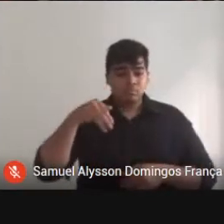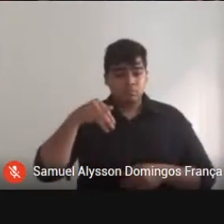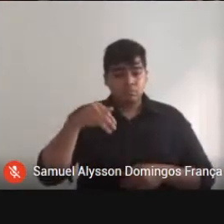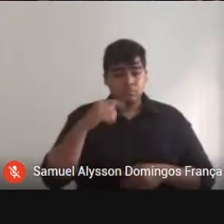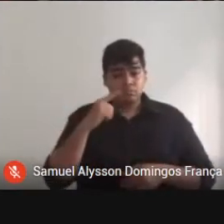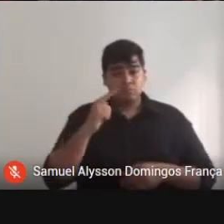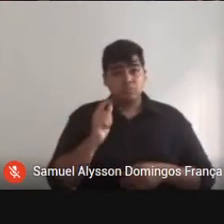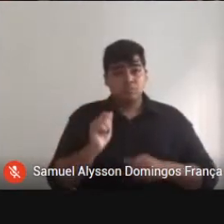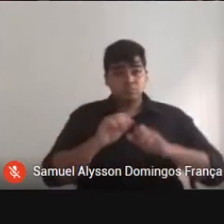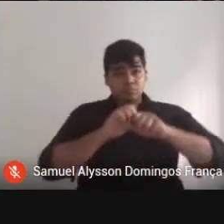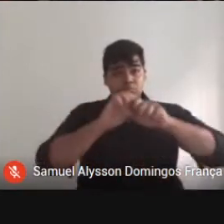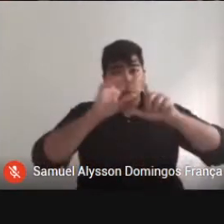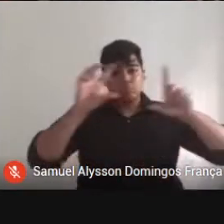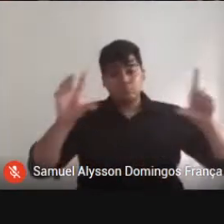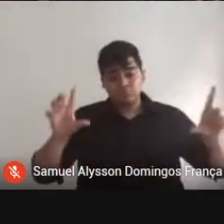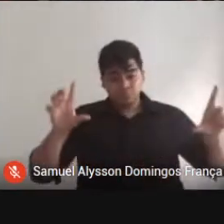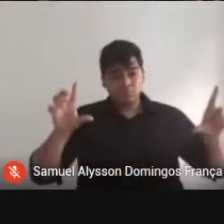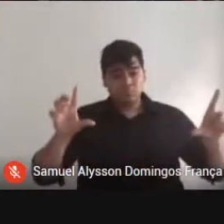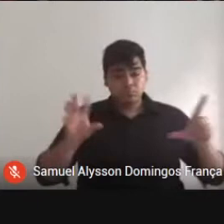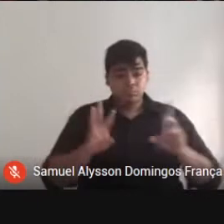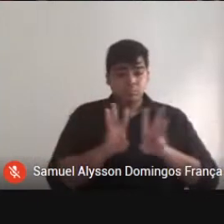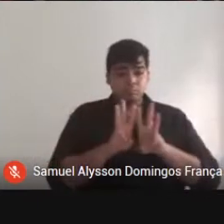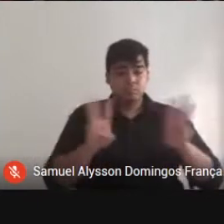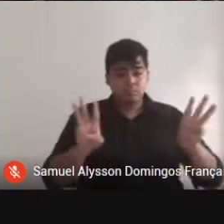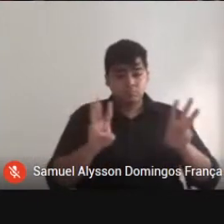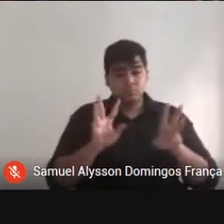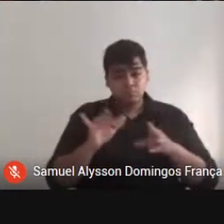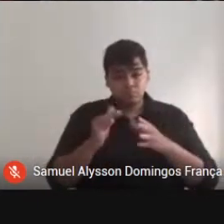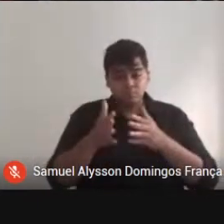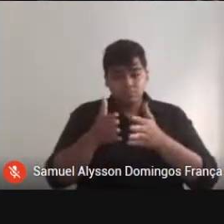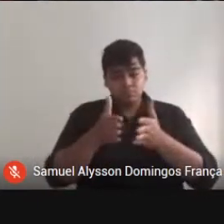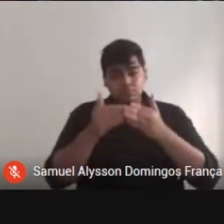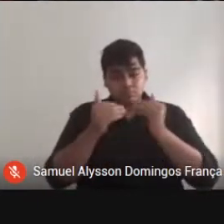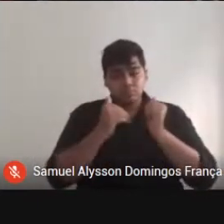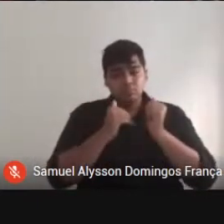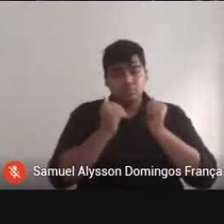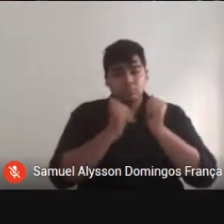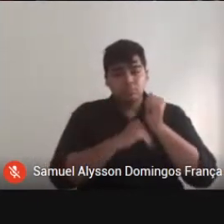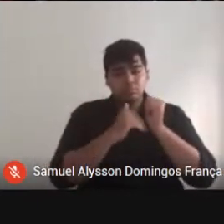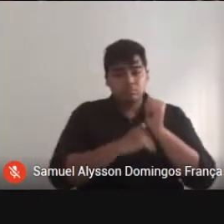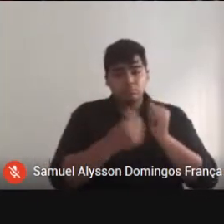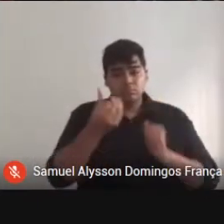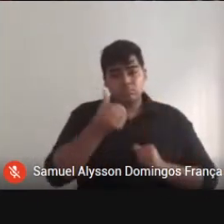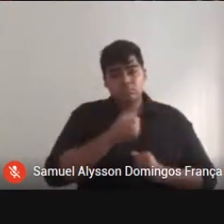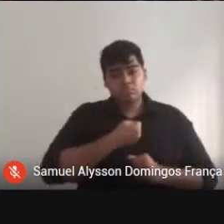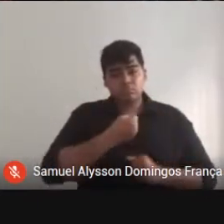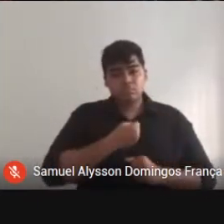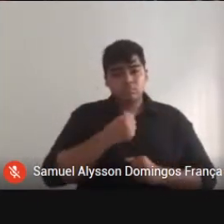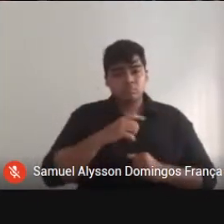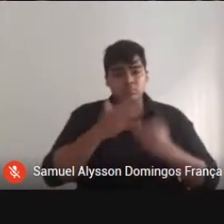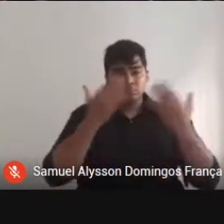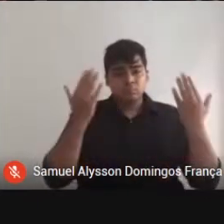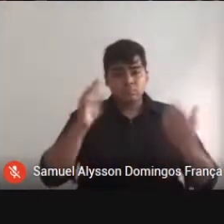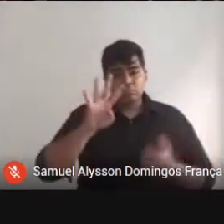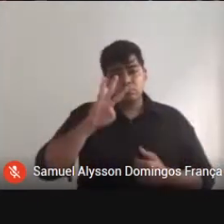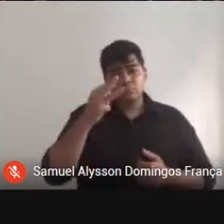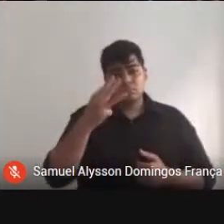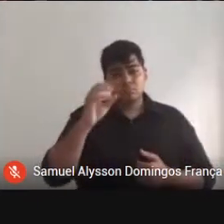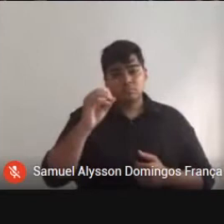você entrar no site, ele vai pedir um código com 6 números, está aí,